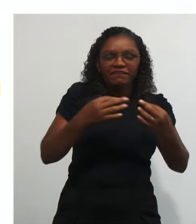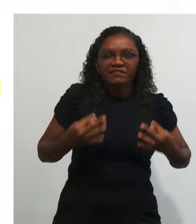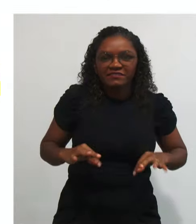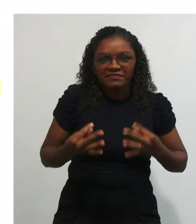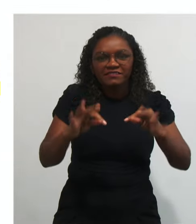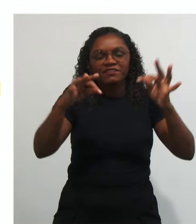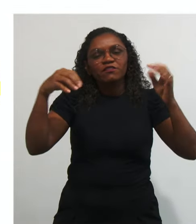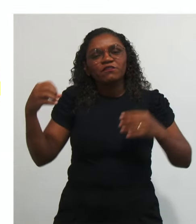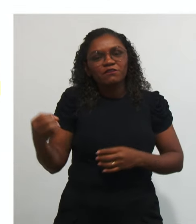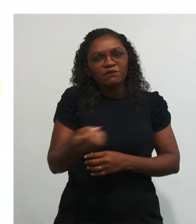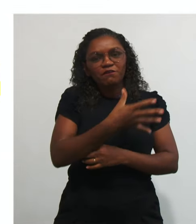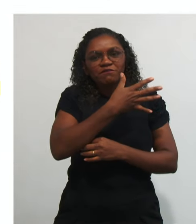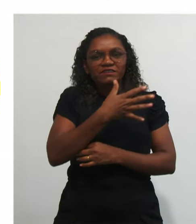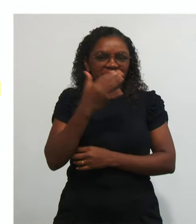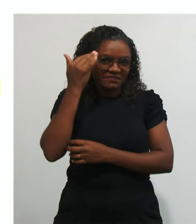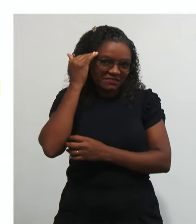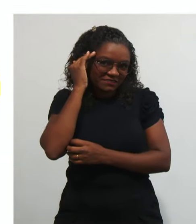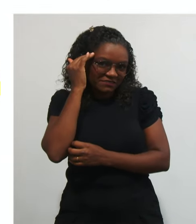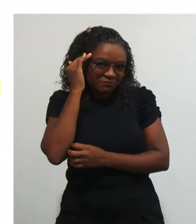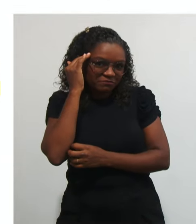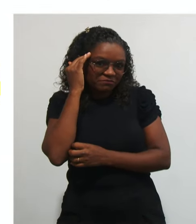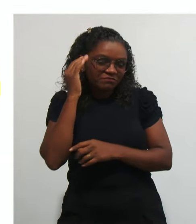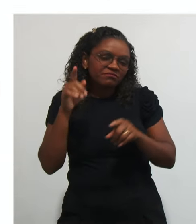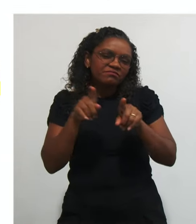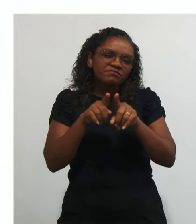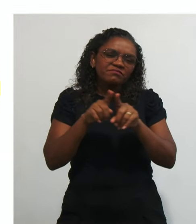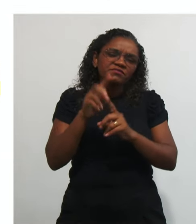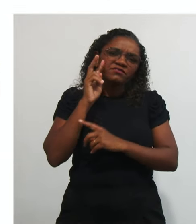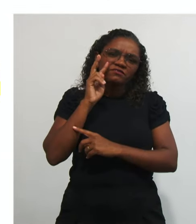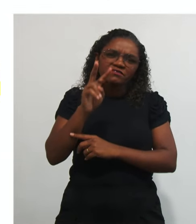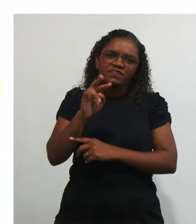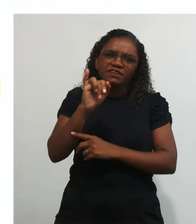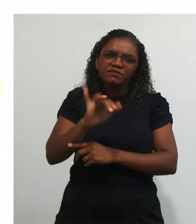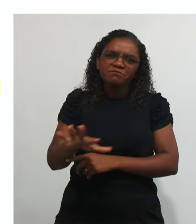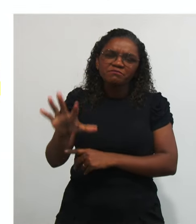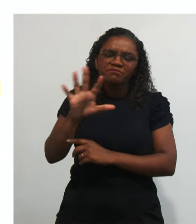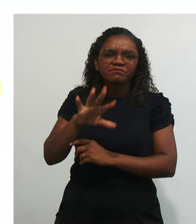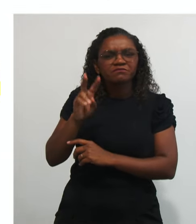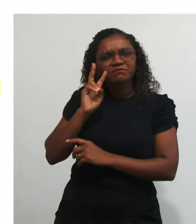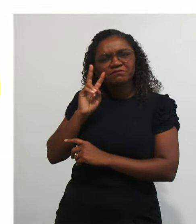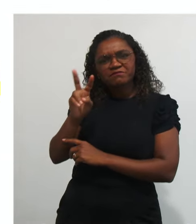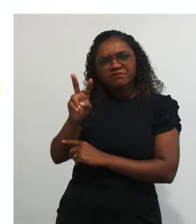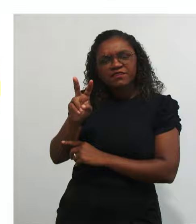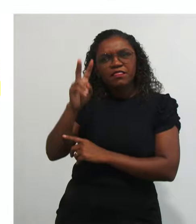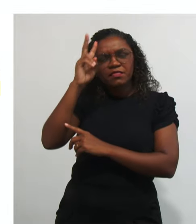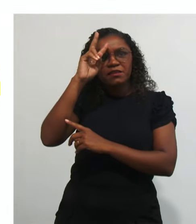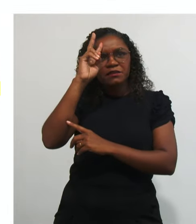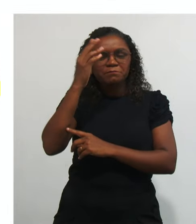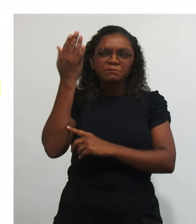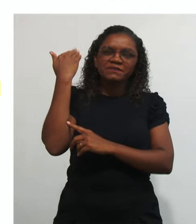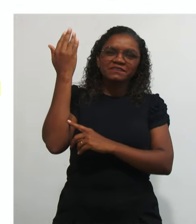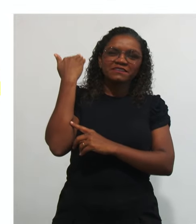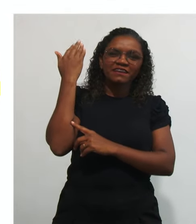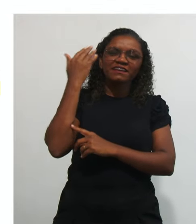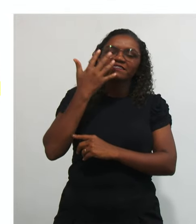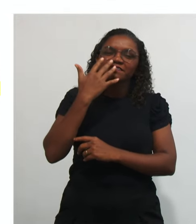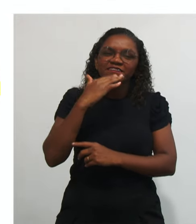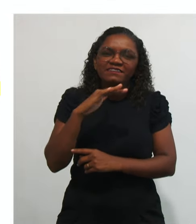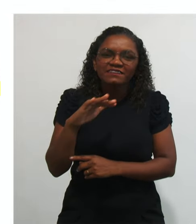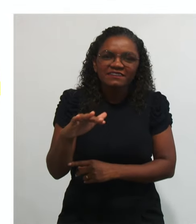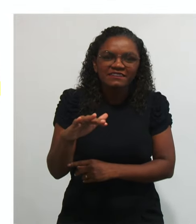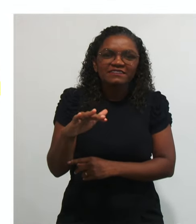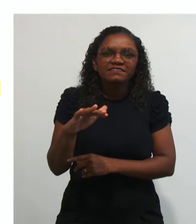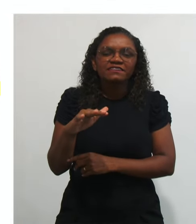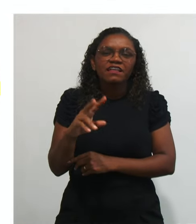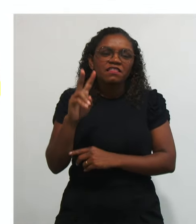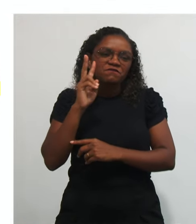pessoas enfim e talvez olhando assim essa imagem rapidamente você pode aí Lembrar da sua infância quando de repente você